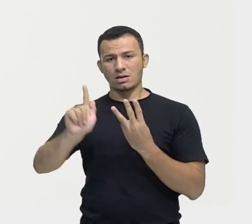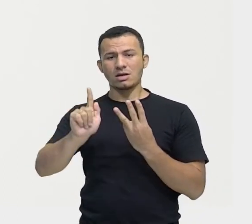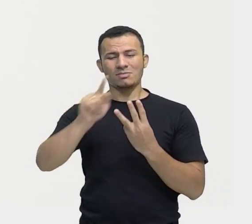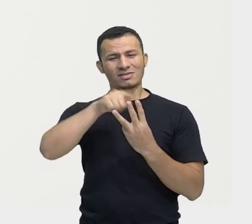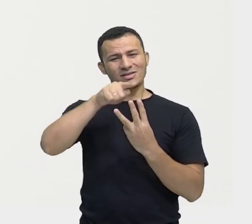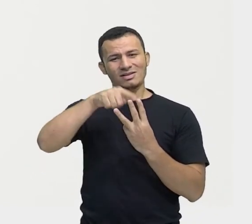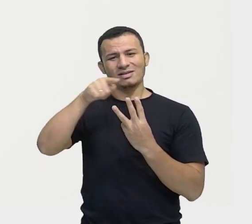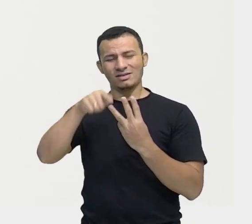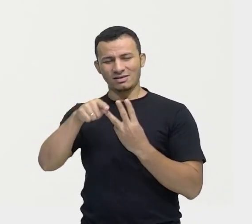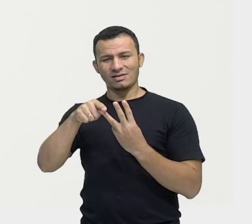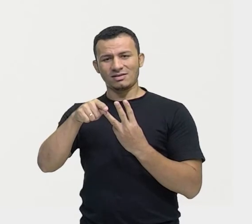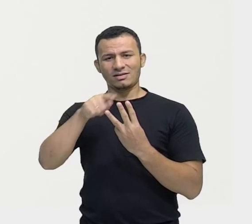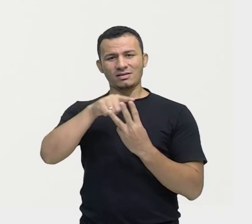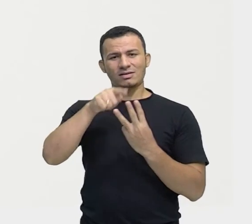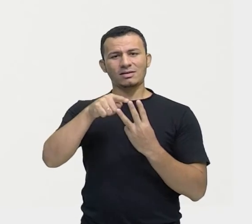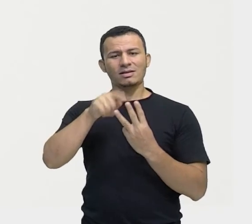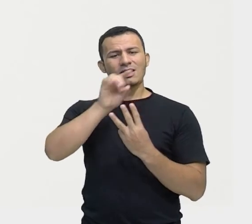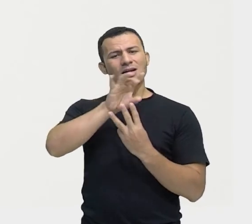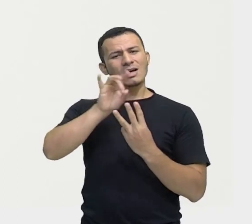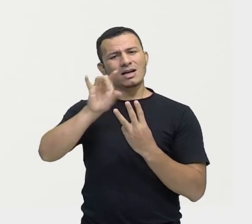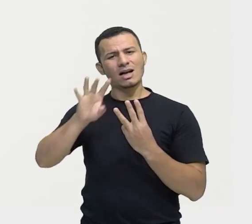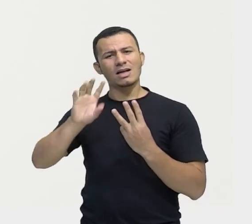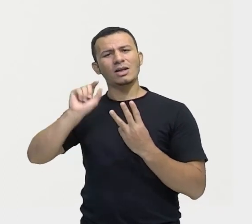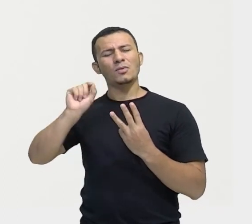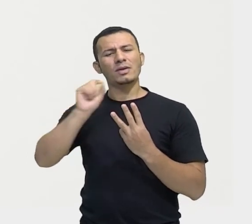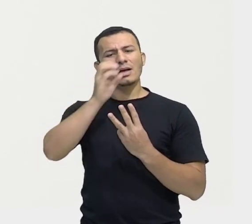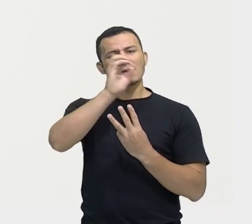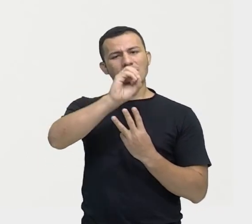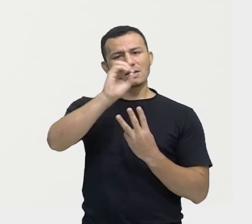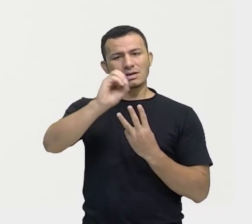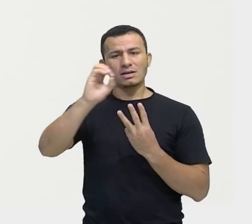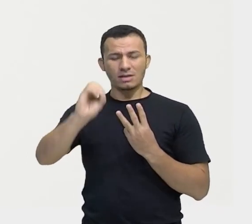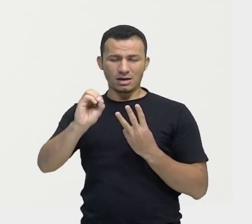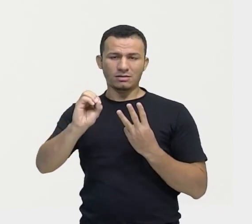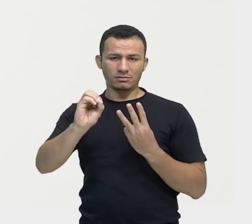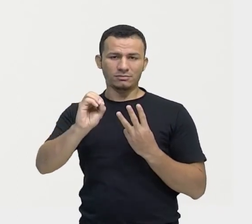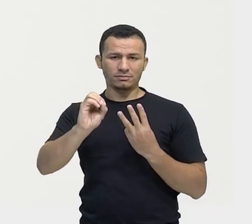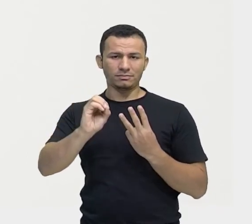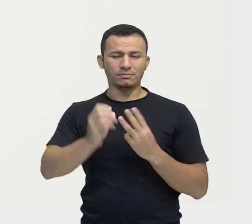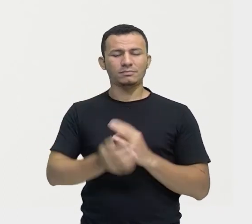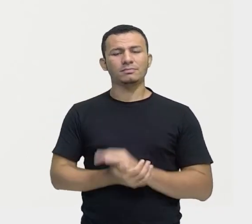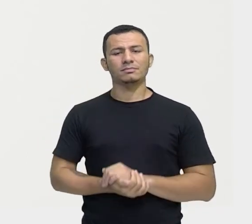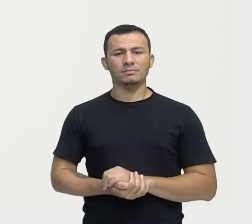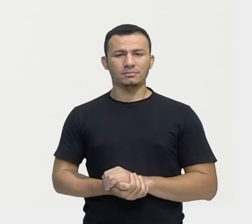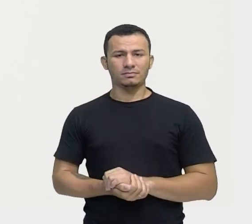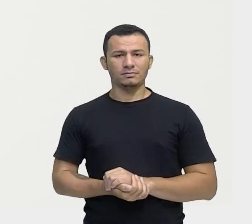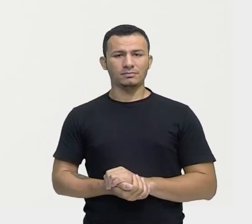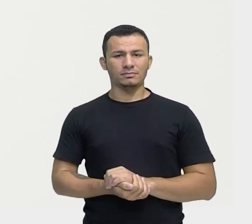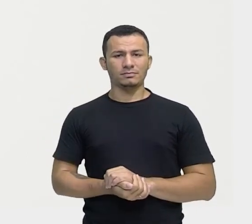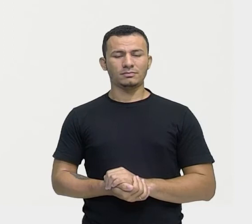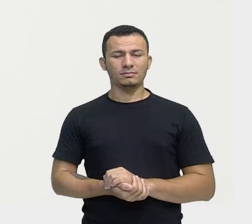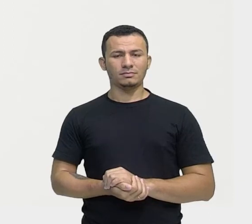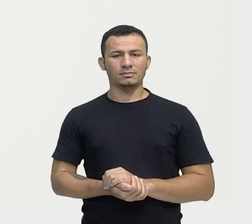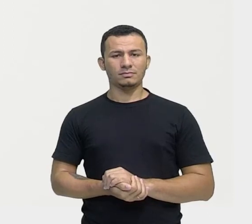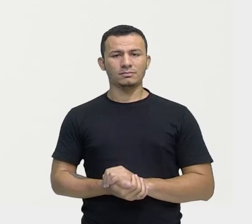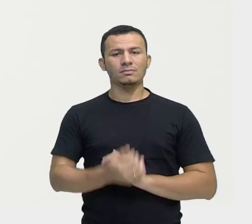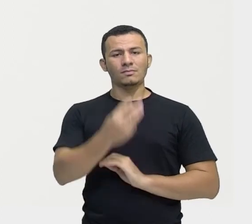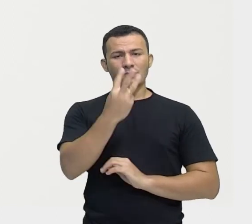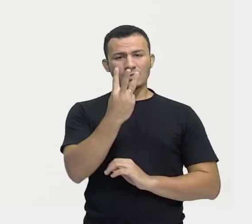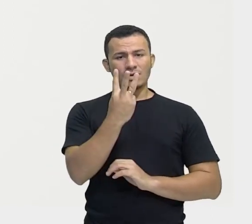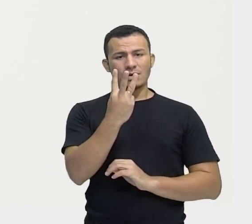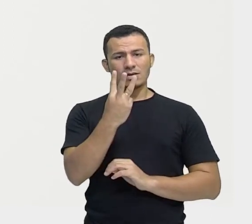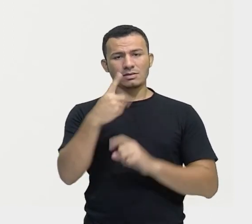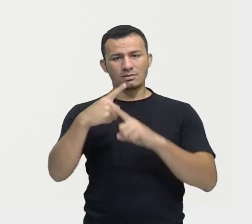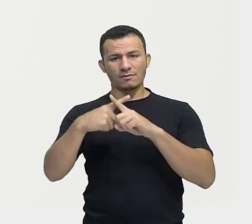3 casas. Cada casa eu represento por um zero. Então, 1, 2, 3. 3